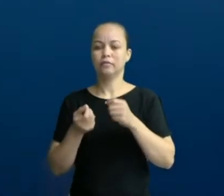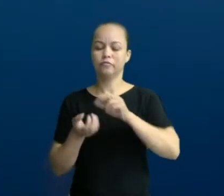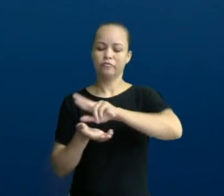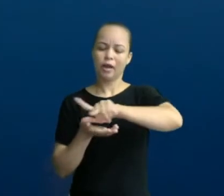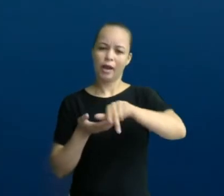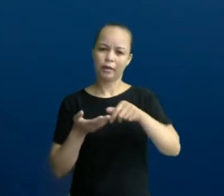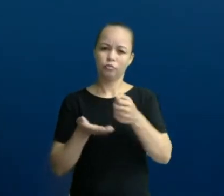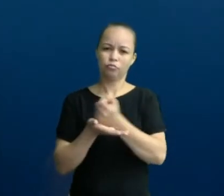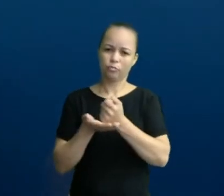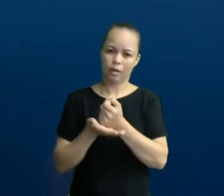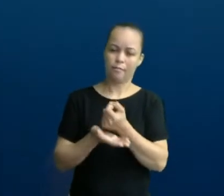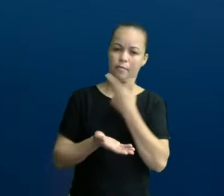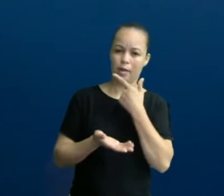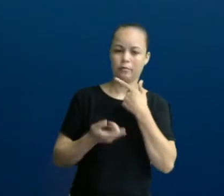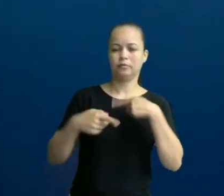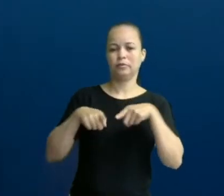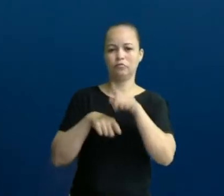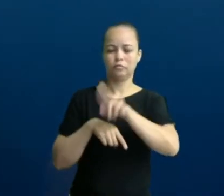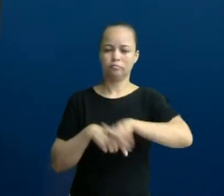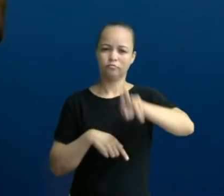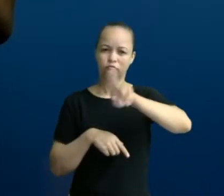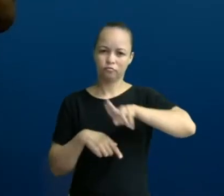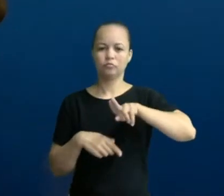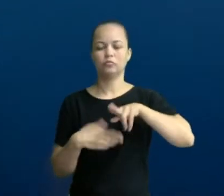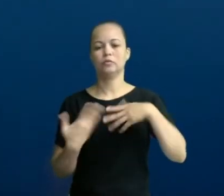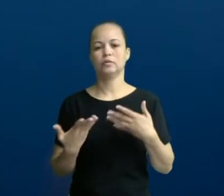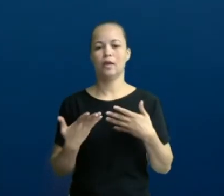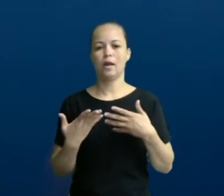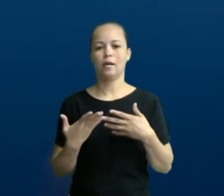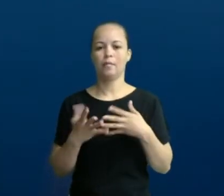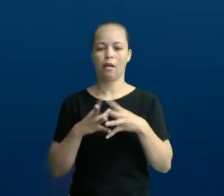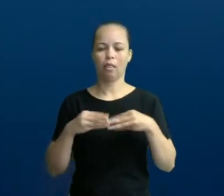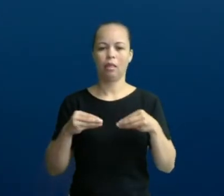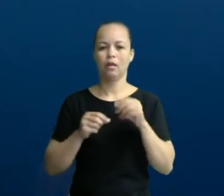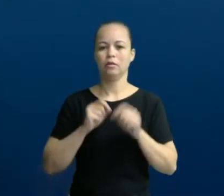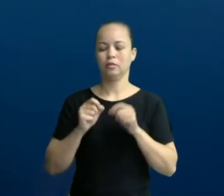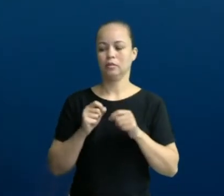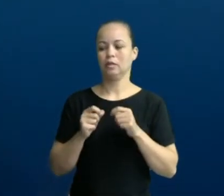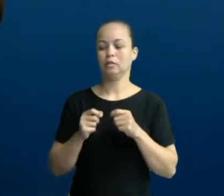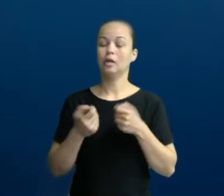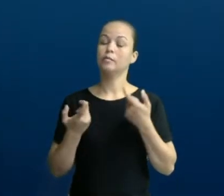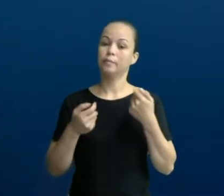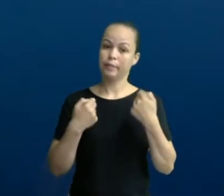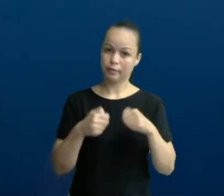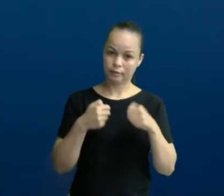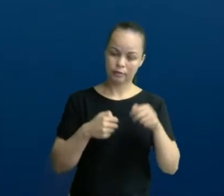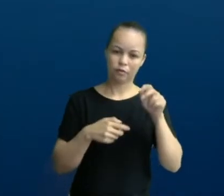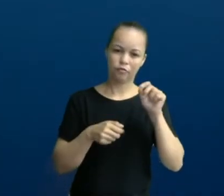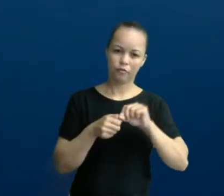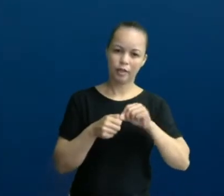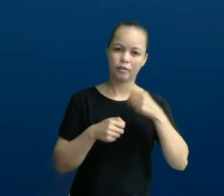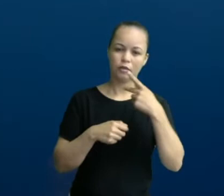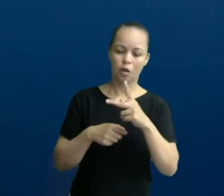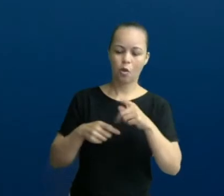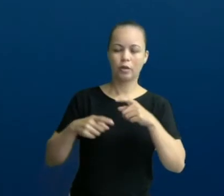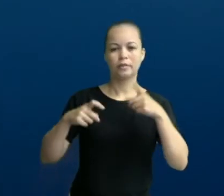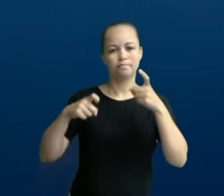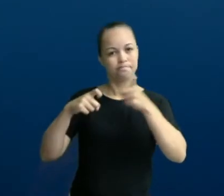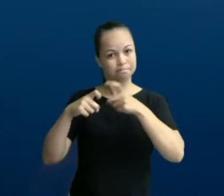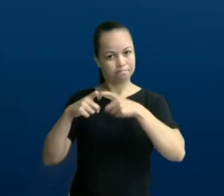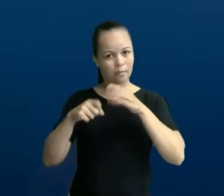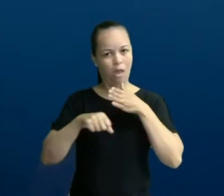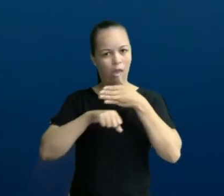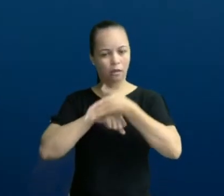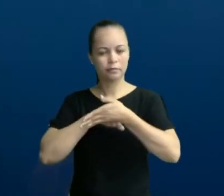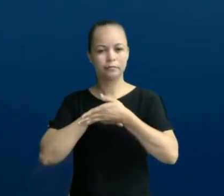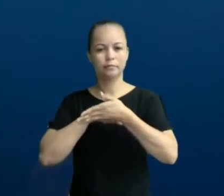várias substâncias que você usa. Mas lembrando, isso sempre tem que ser feito mediante a orientação médica. Você vai ter vários medicamentos que